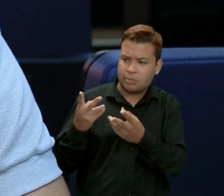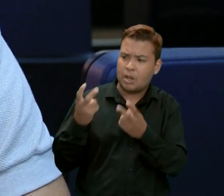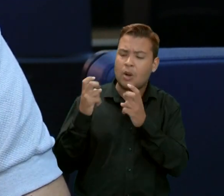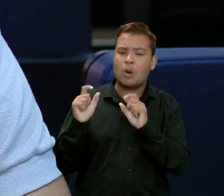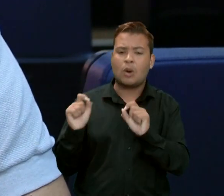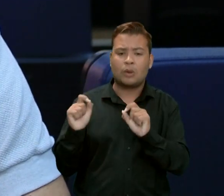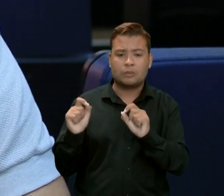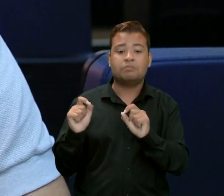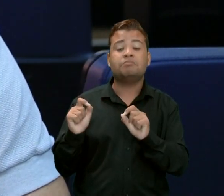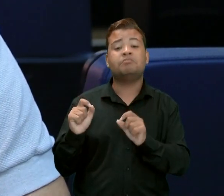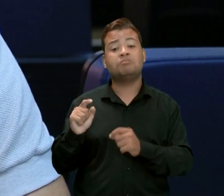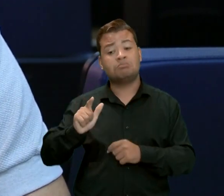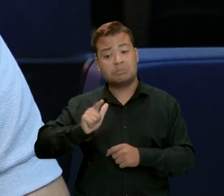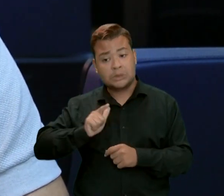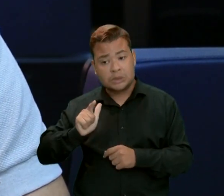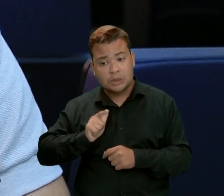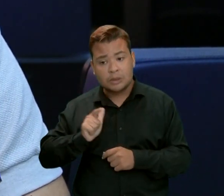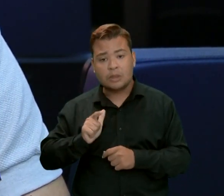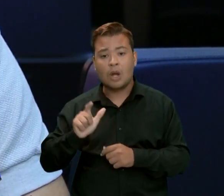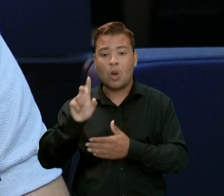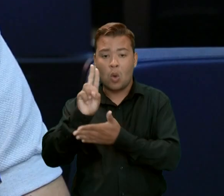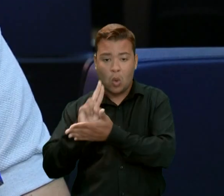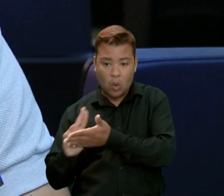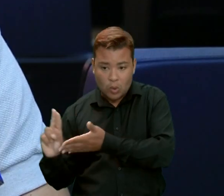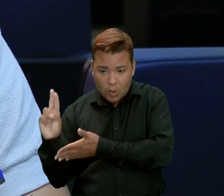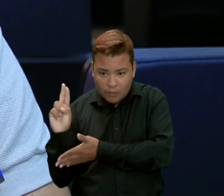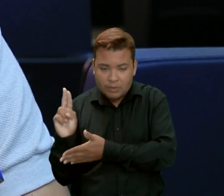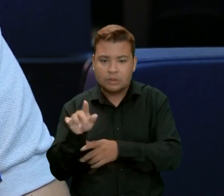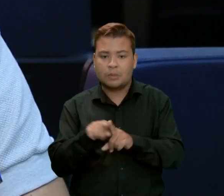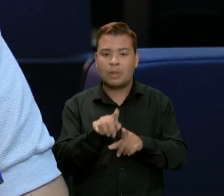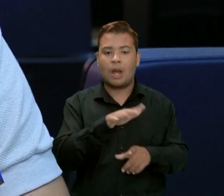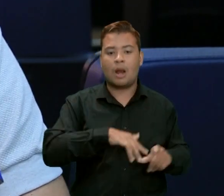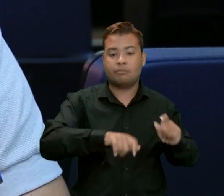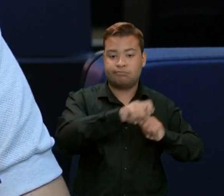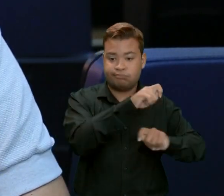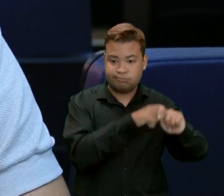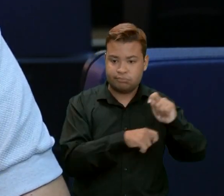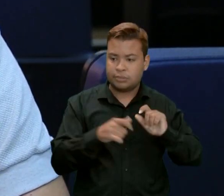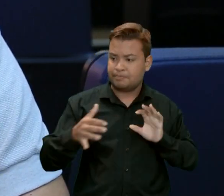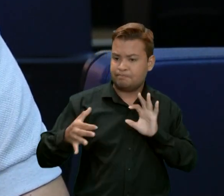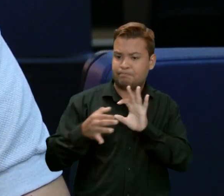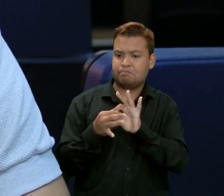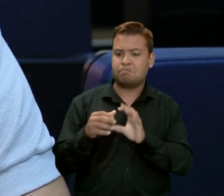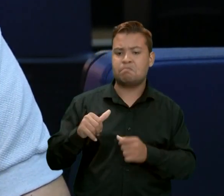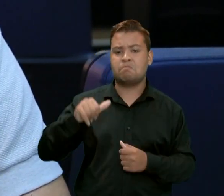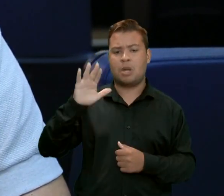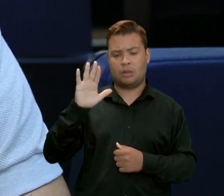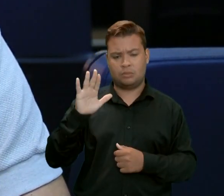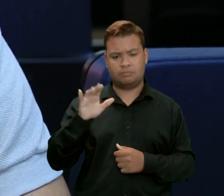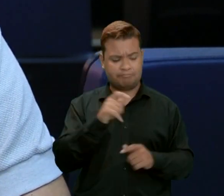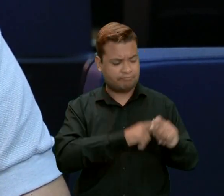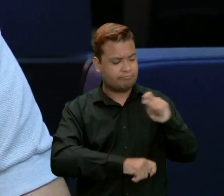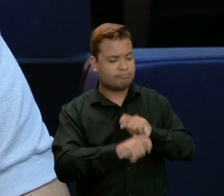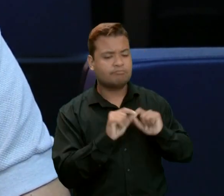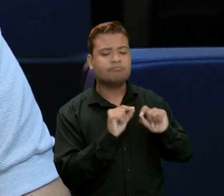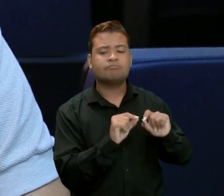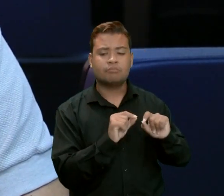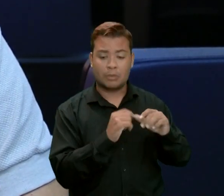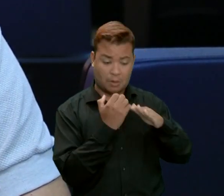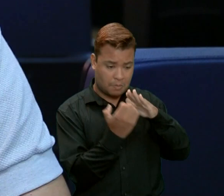vez maior da universidade com o mercado. Quando eu falo mercado, são empresas,